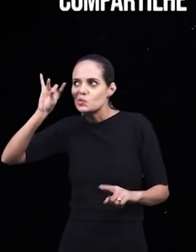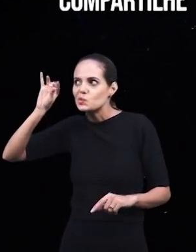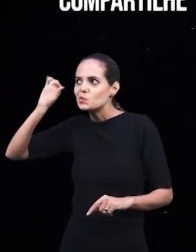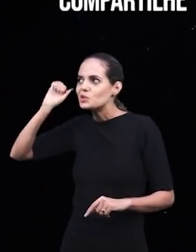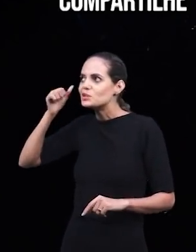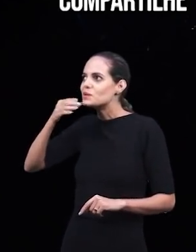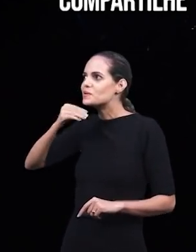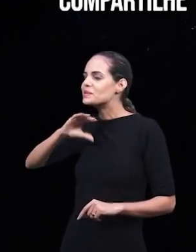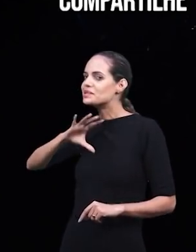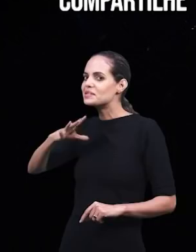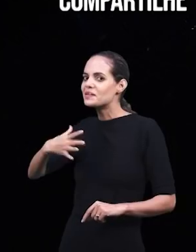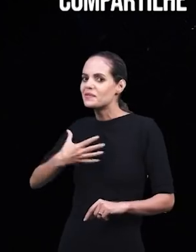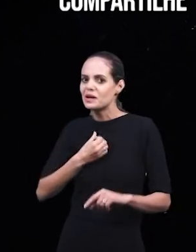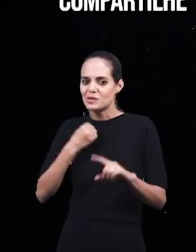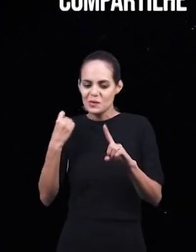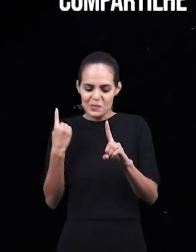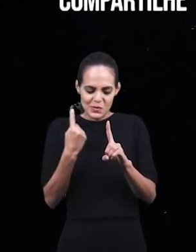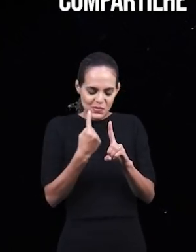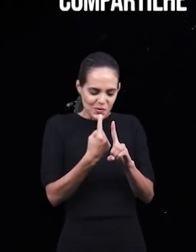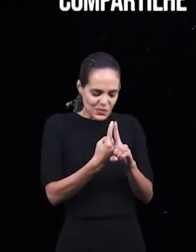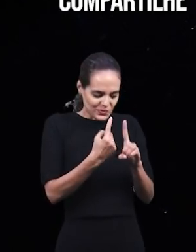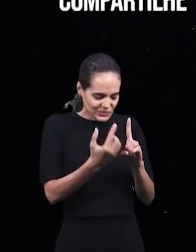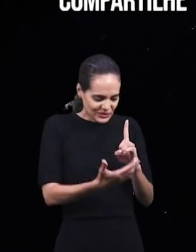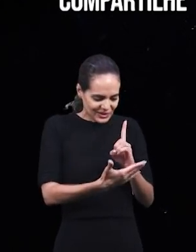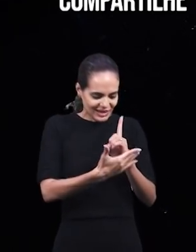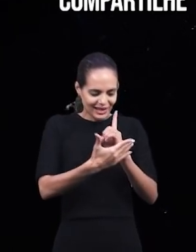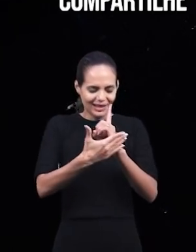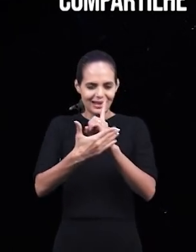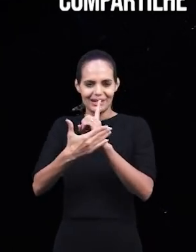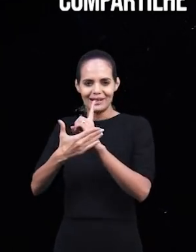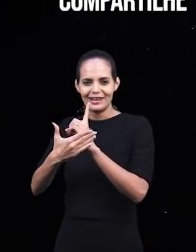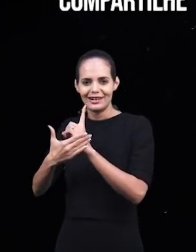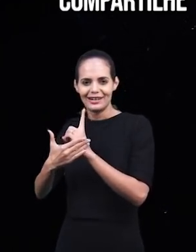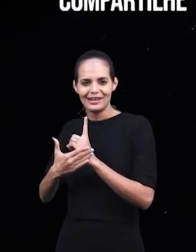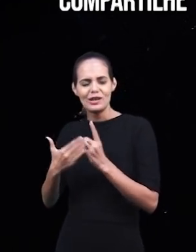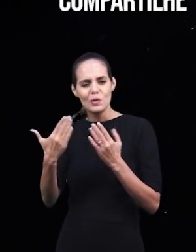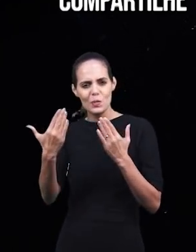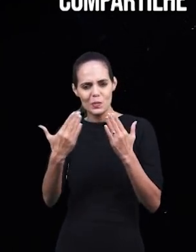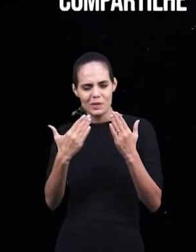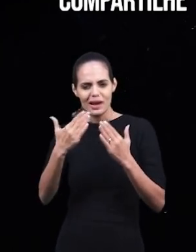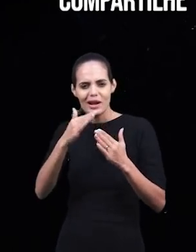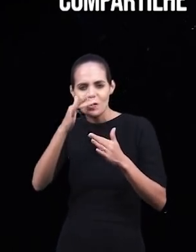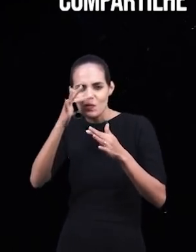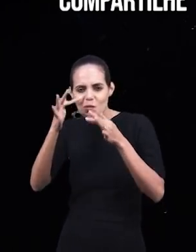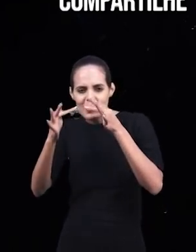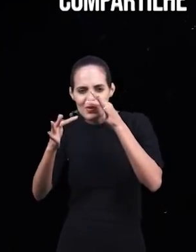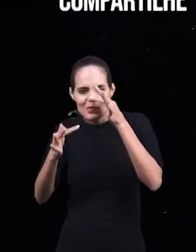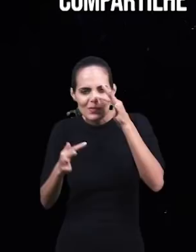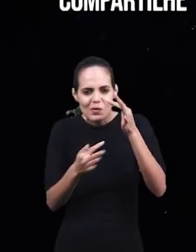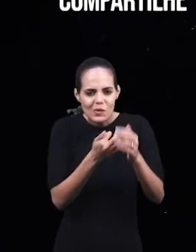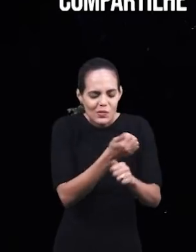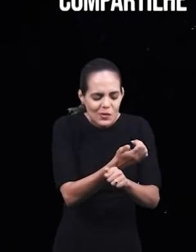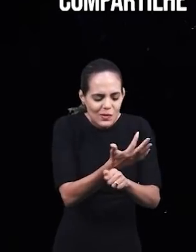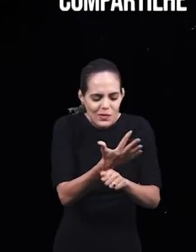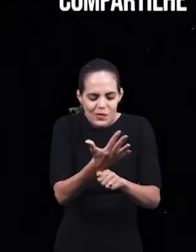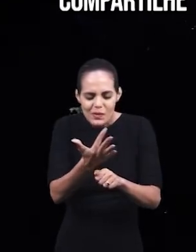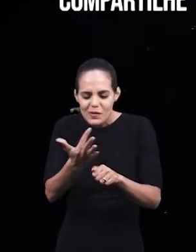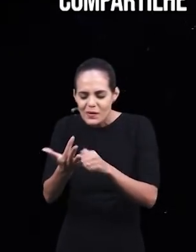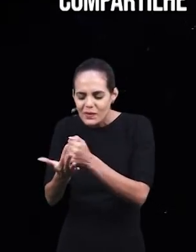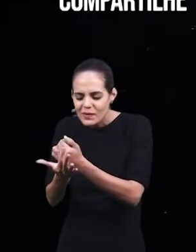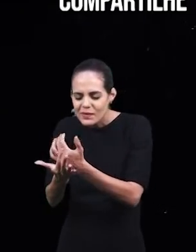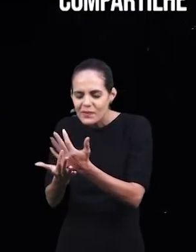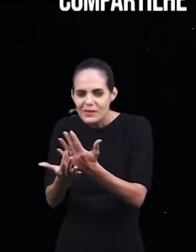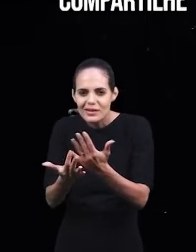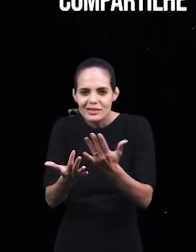Salvador me achou. Tal como a flor que no jardim